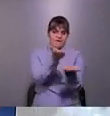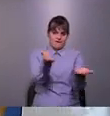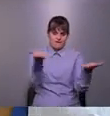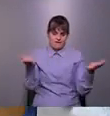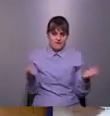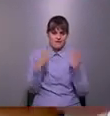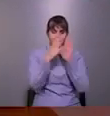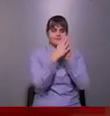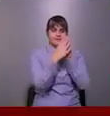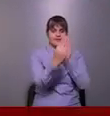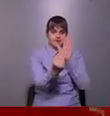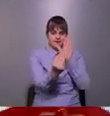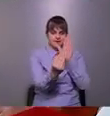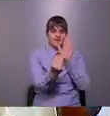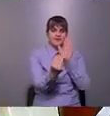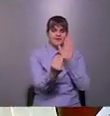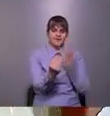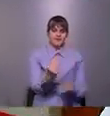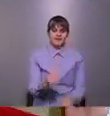vobis.